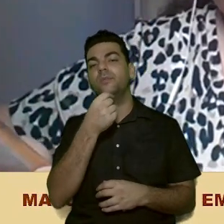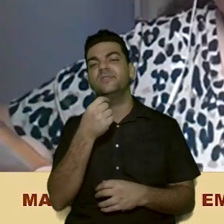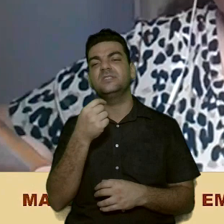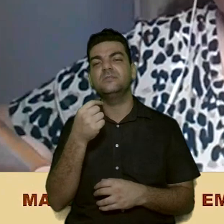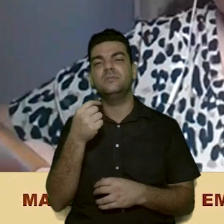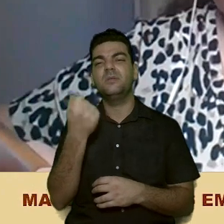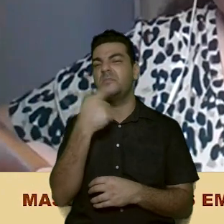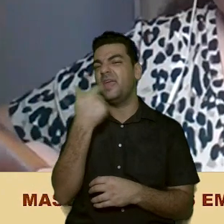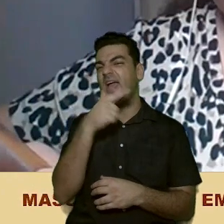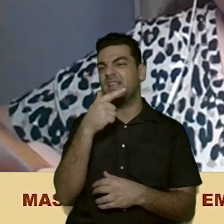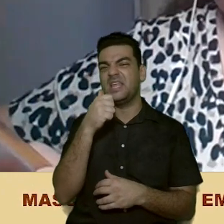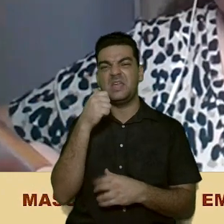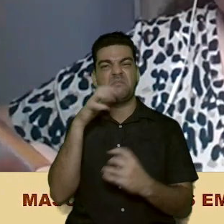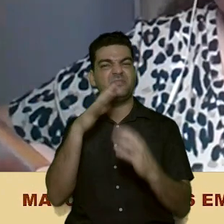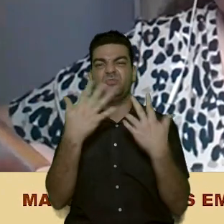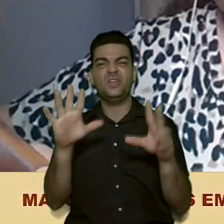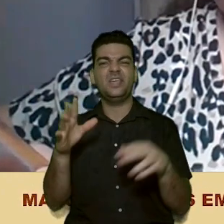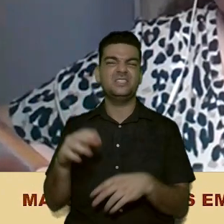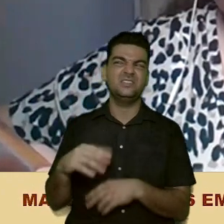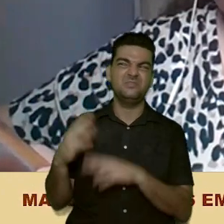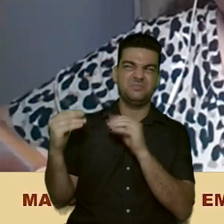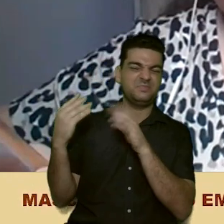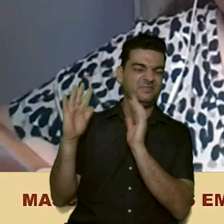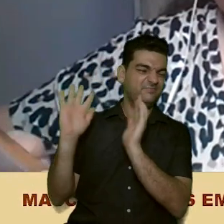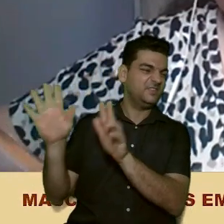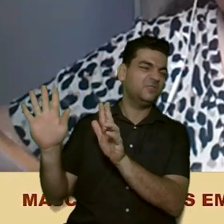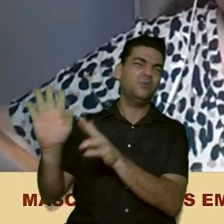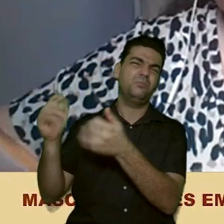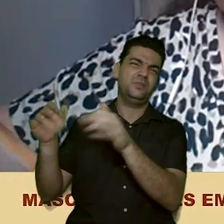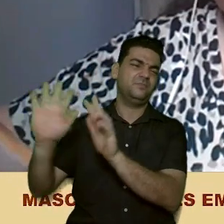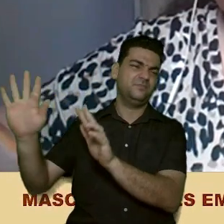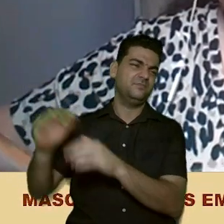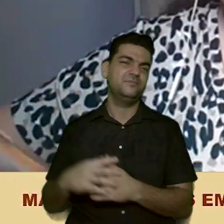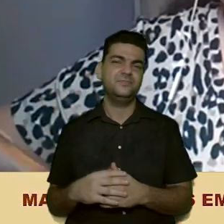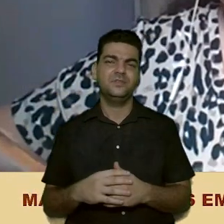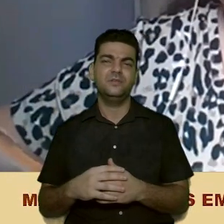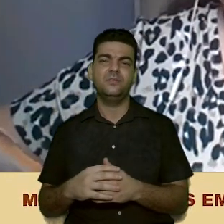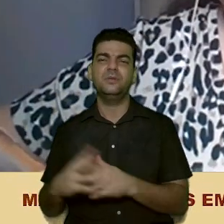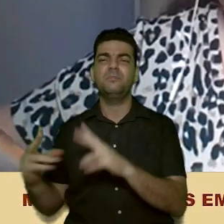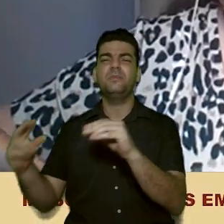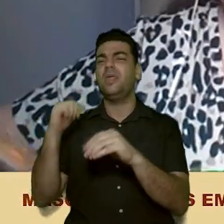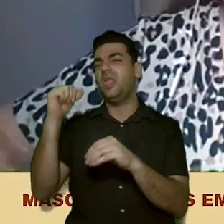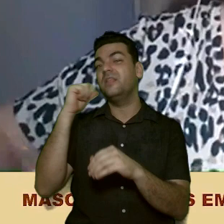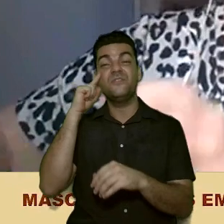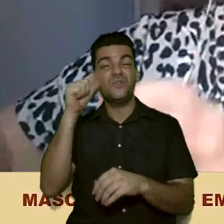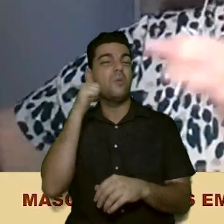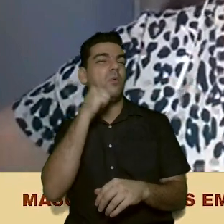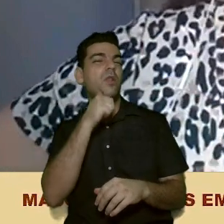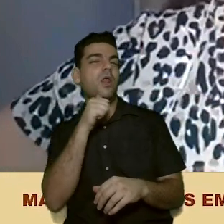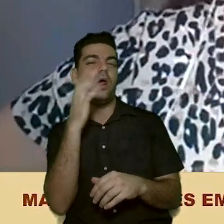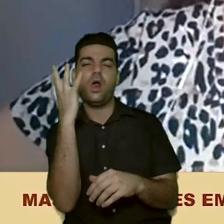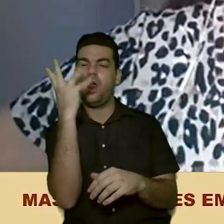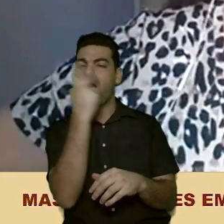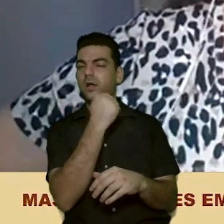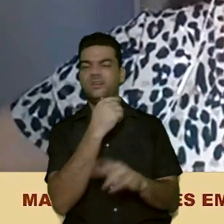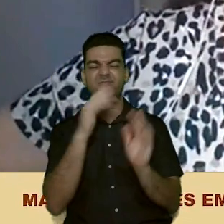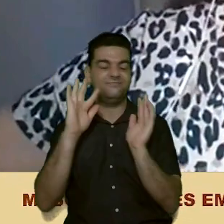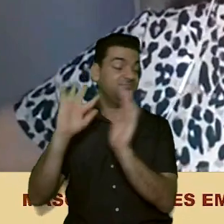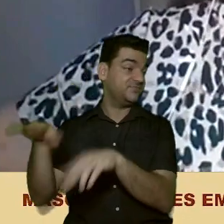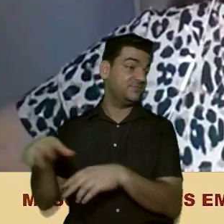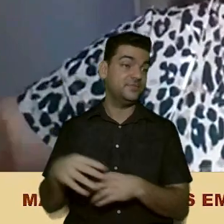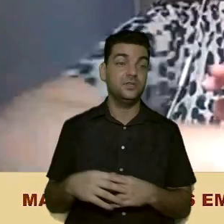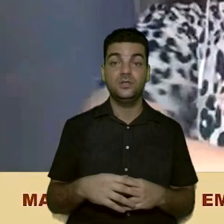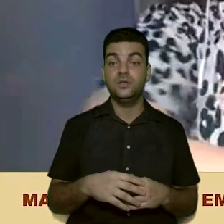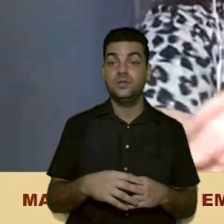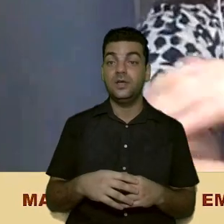mais, né? Aquela conversinha de canto de mesa, que fala, tu viu aquela mulher não sei o quê, parará, o cara já não quer, então ele